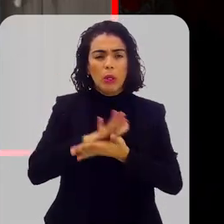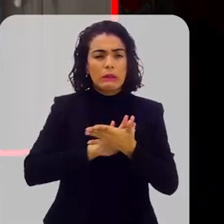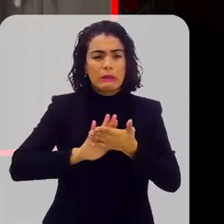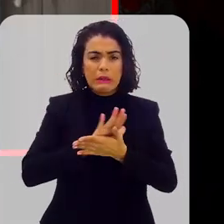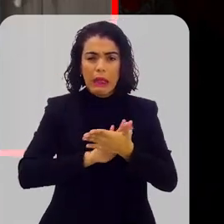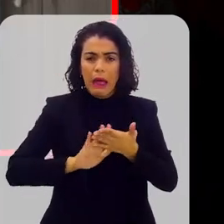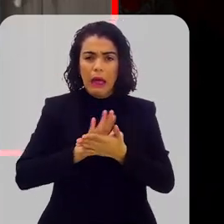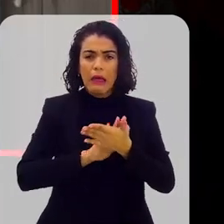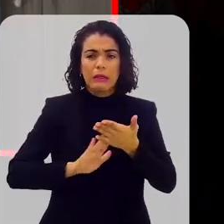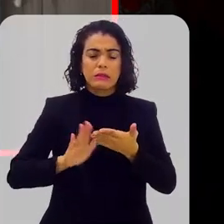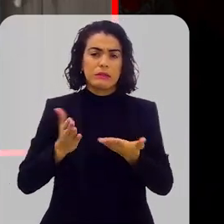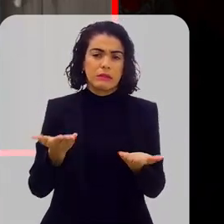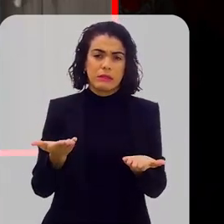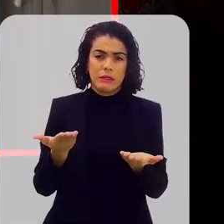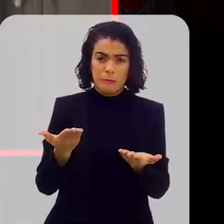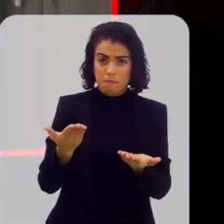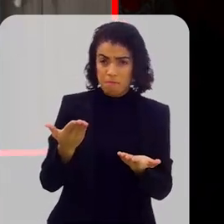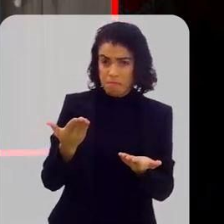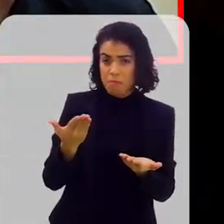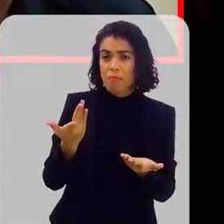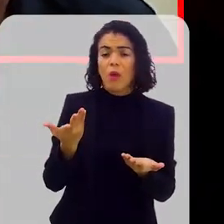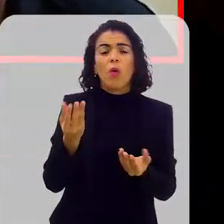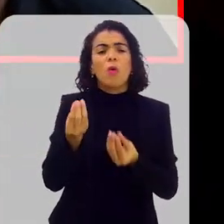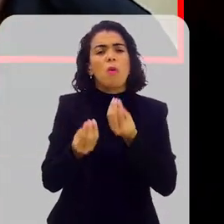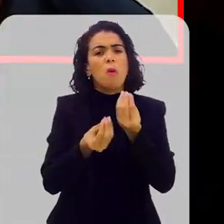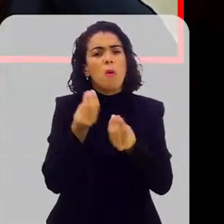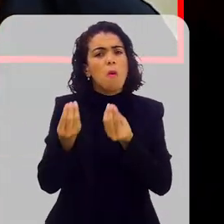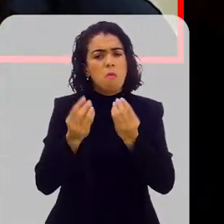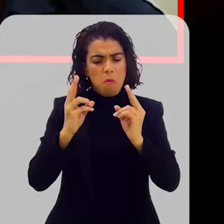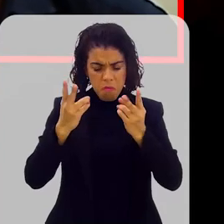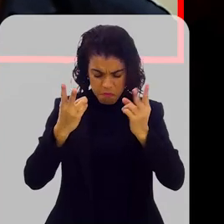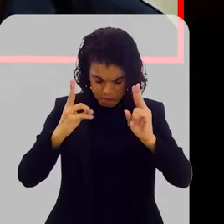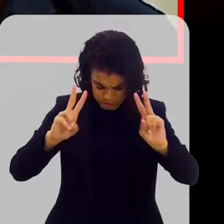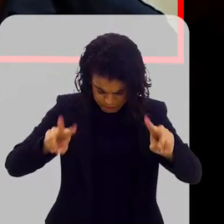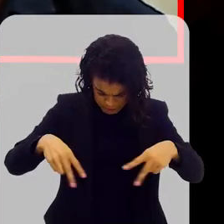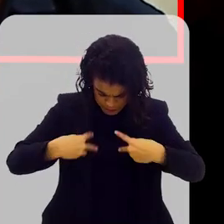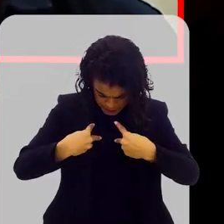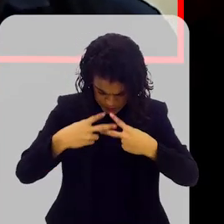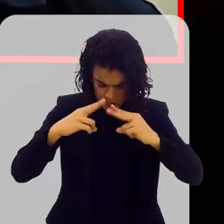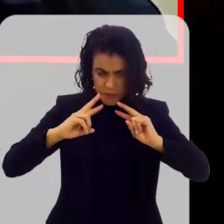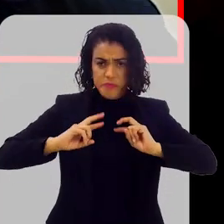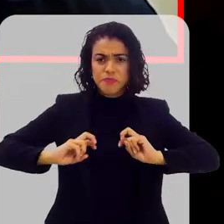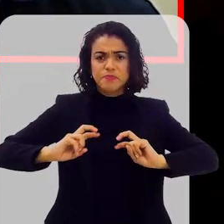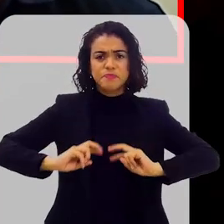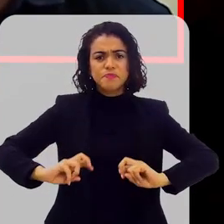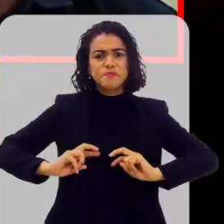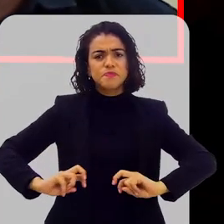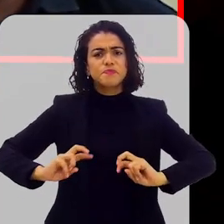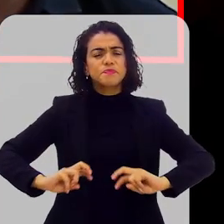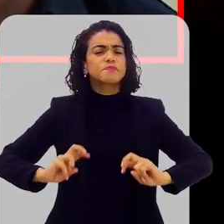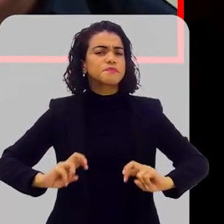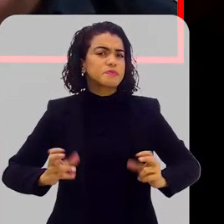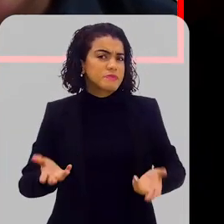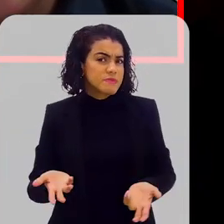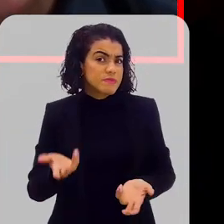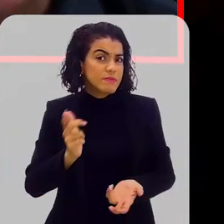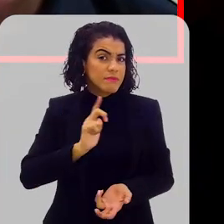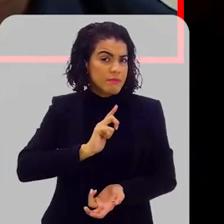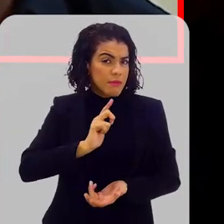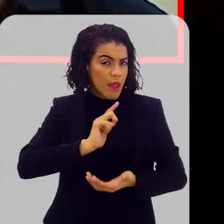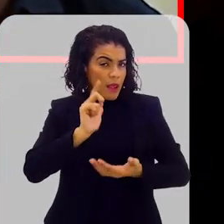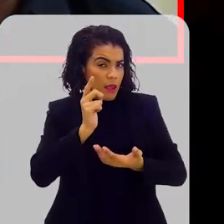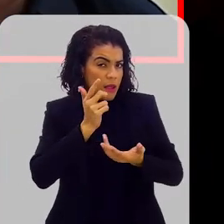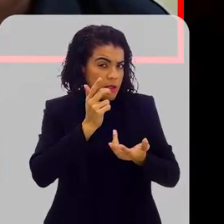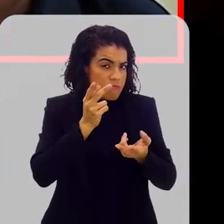tipo de dor, nenhum tipo de transtorno aparente para o leigo, como que a pessoa pode imaginar e,